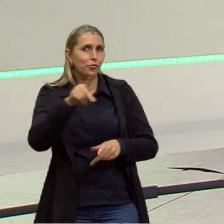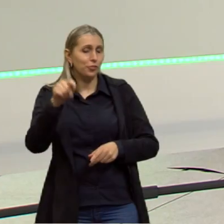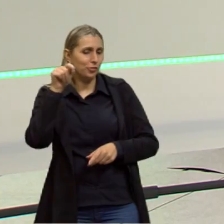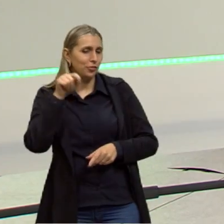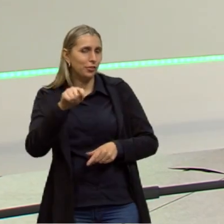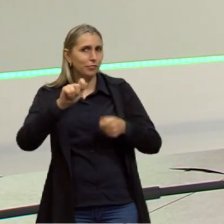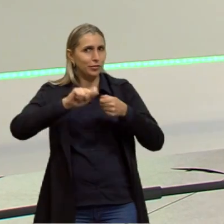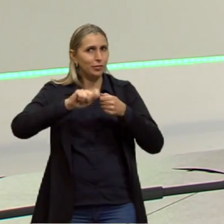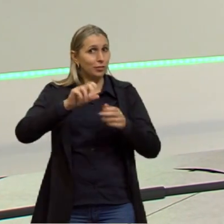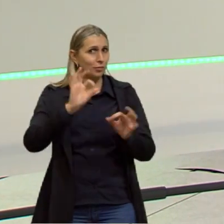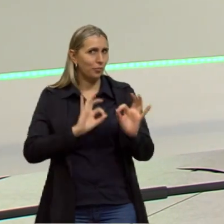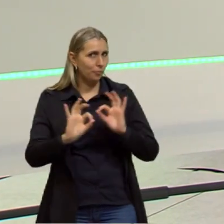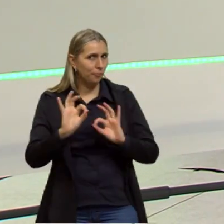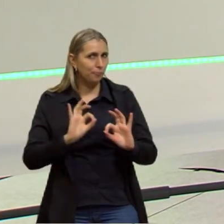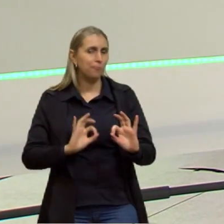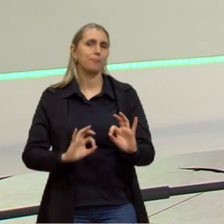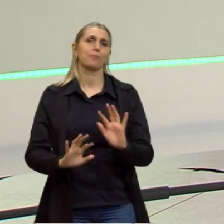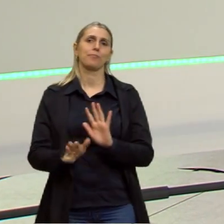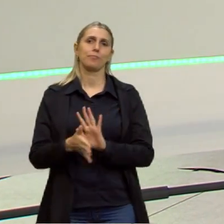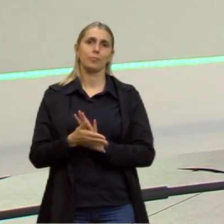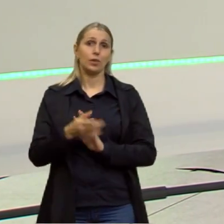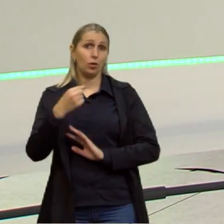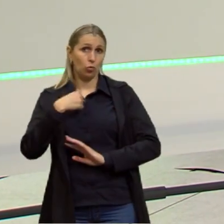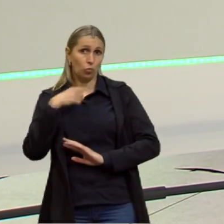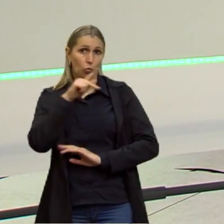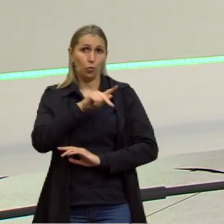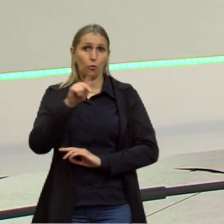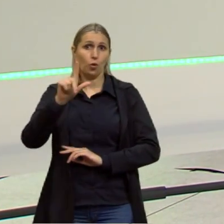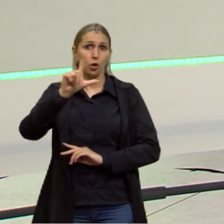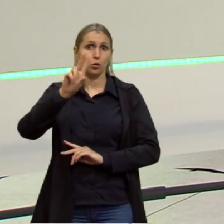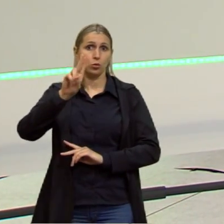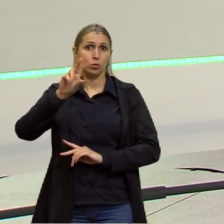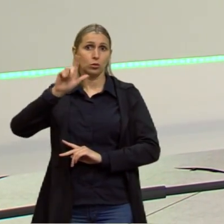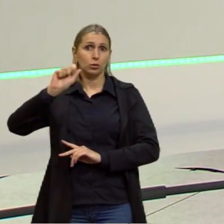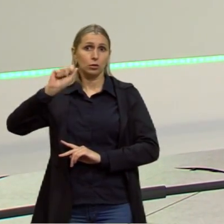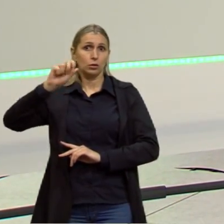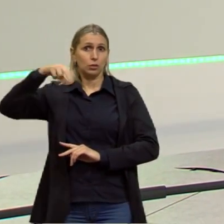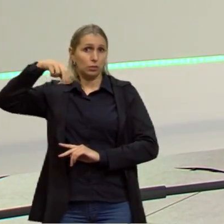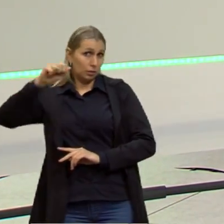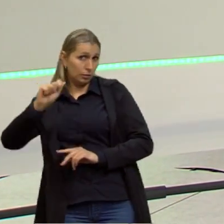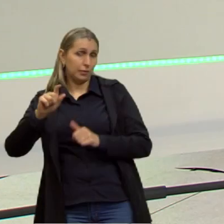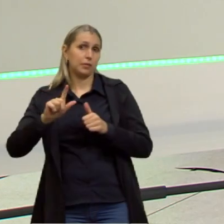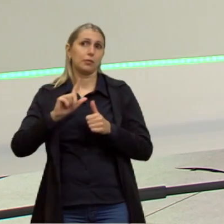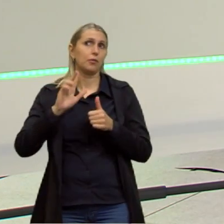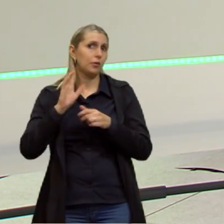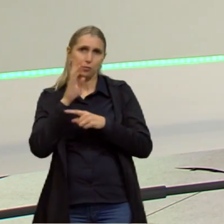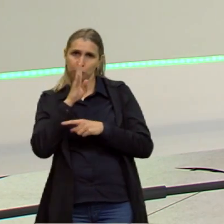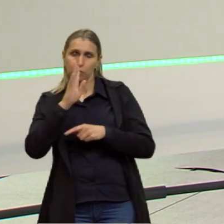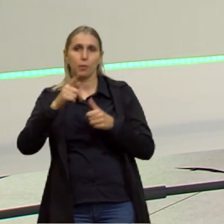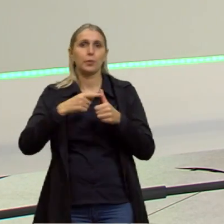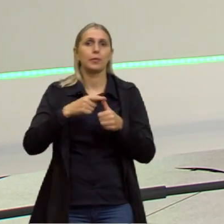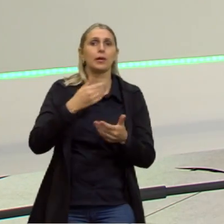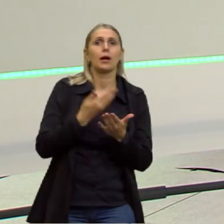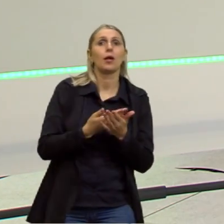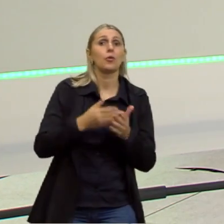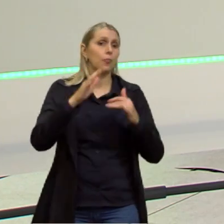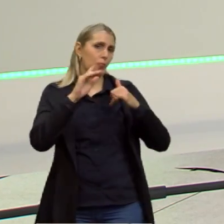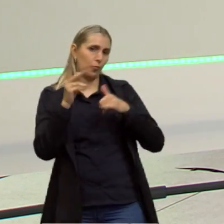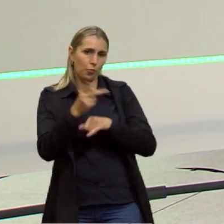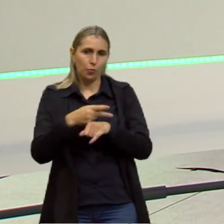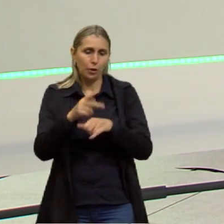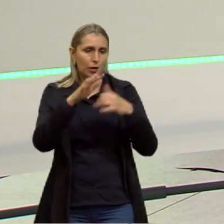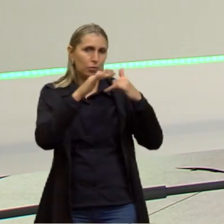que estão aqui fazendo esse projeto eu sou professora luana então para quem não assistiu a primeira aula pode ir lá no youtube pode